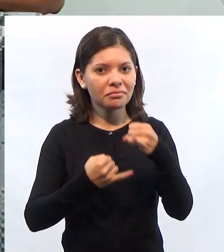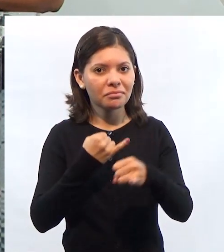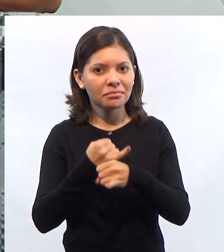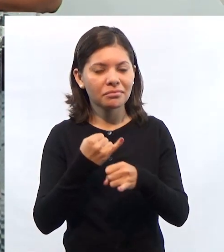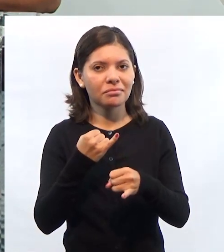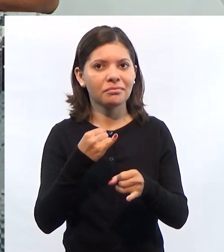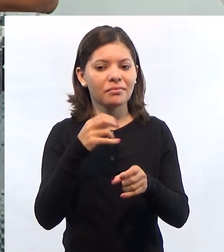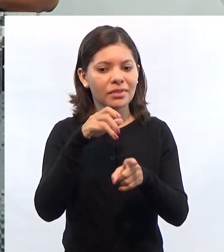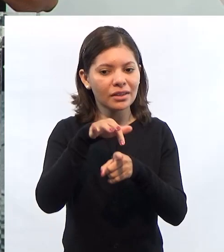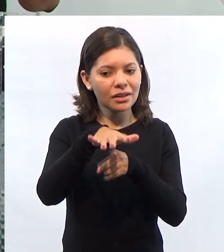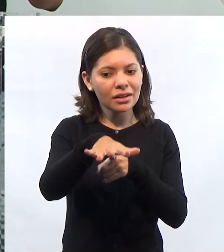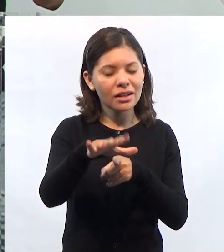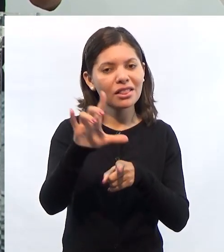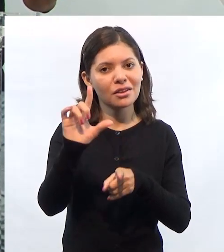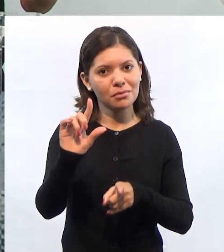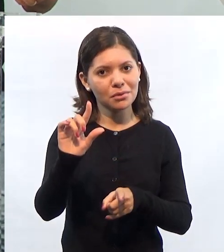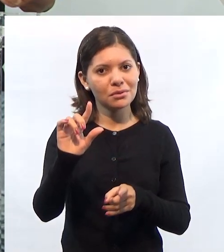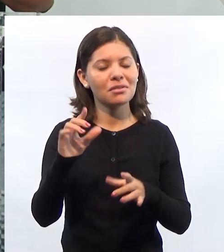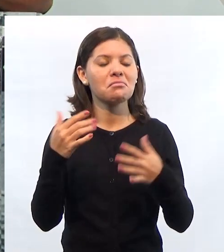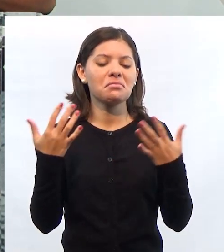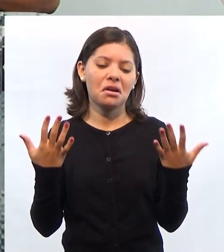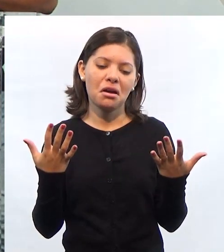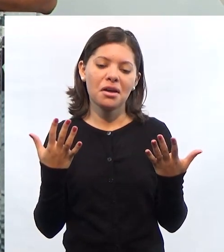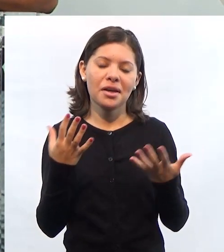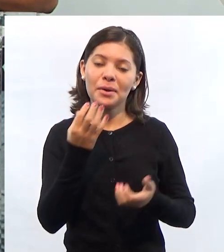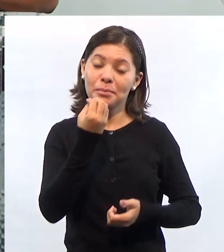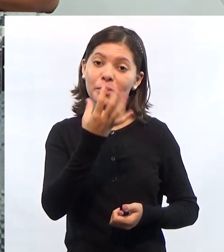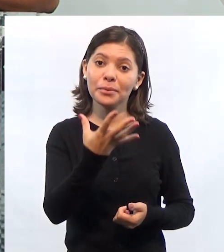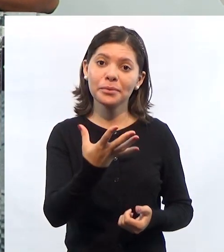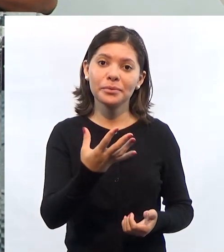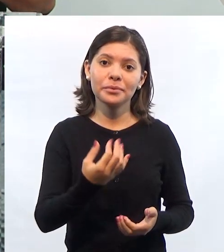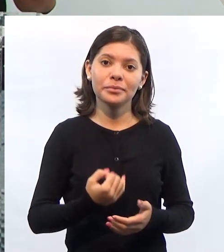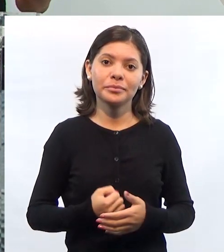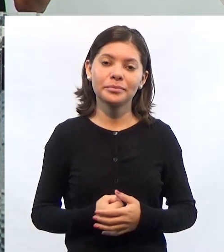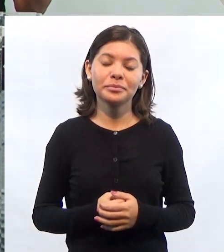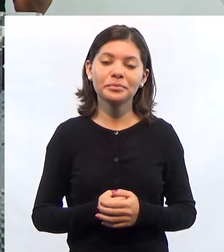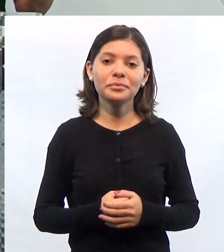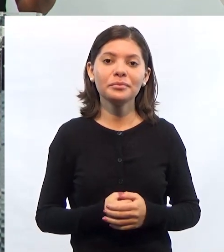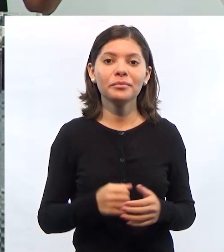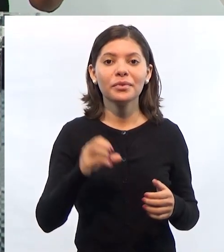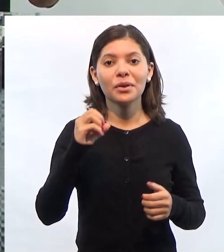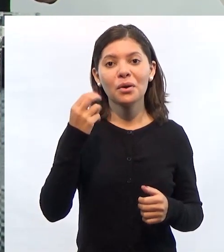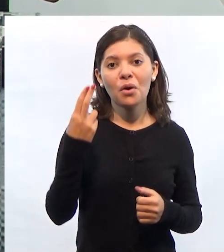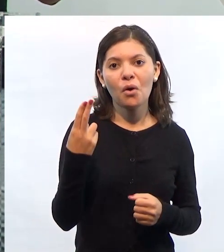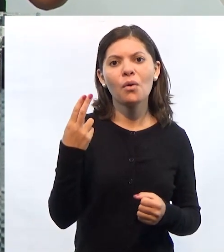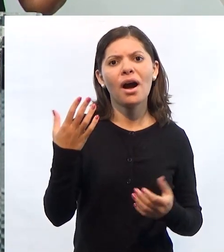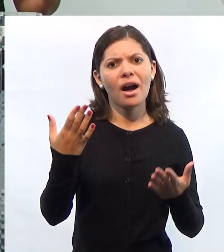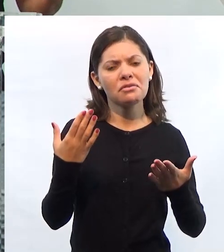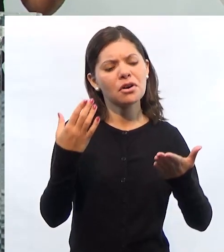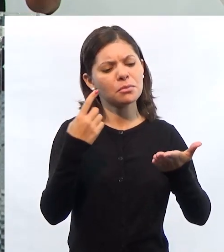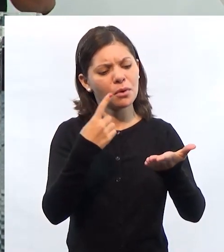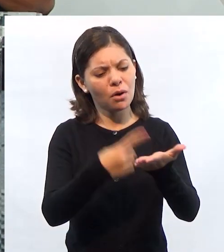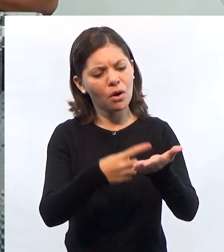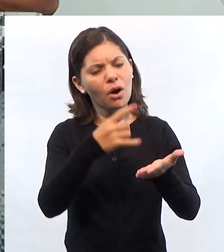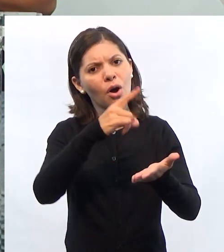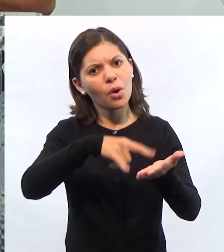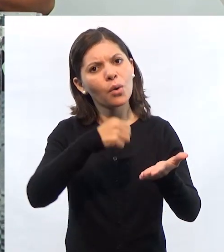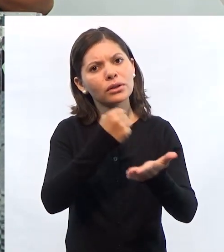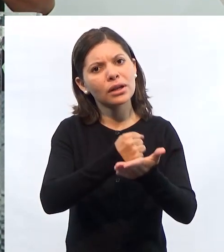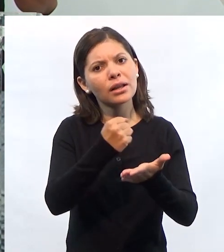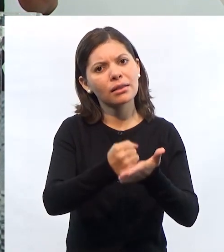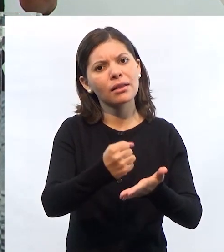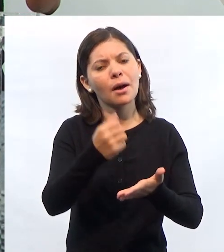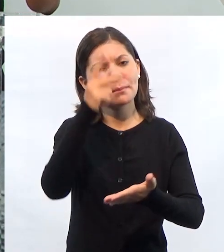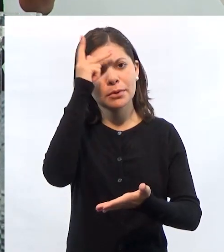a demanda das agências pode ser um outro solução um outro solução Ah vamos contratar mais gente para trabalhar nos